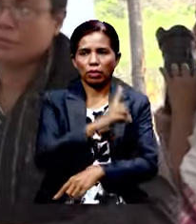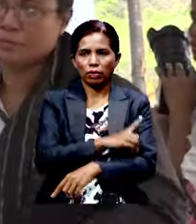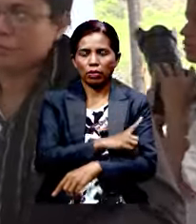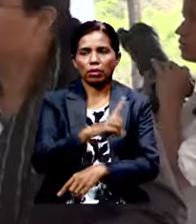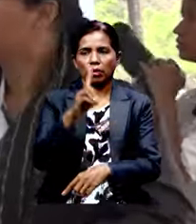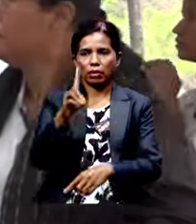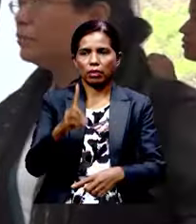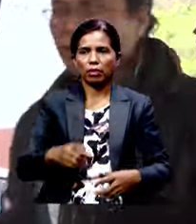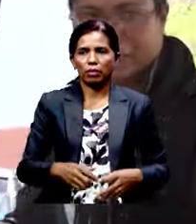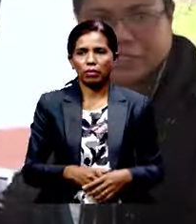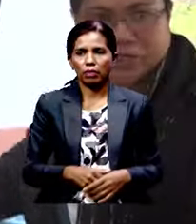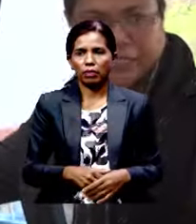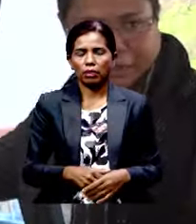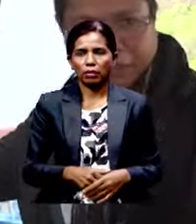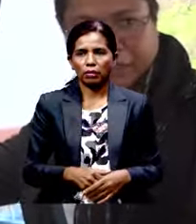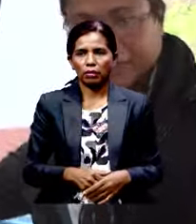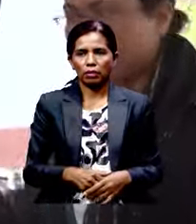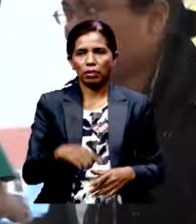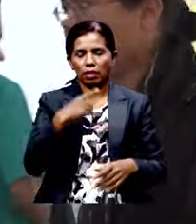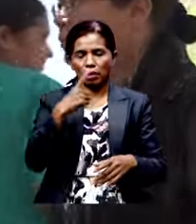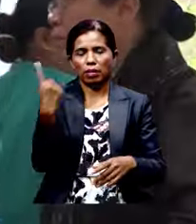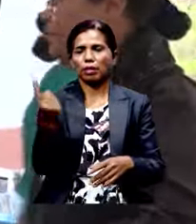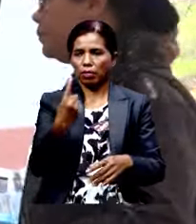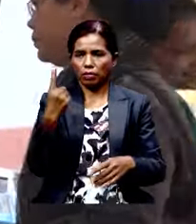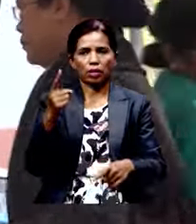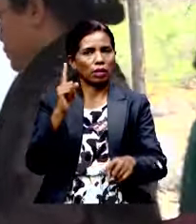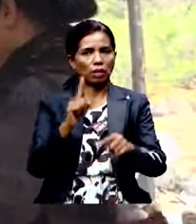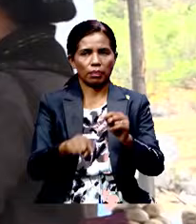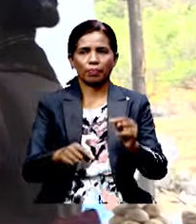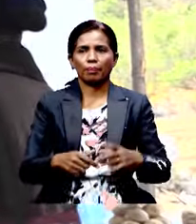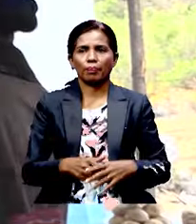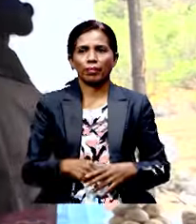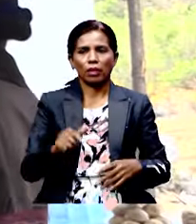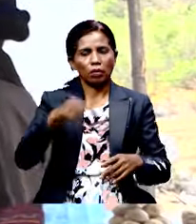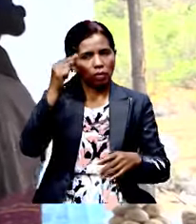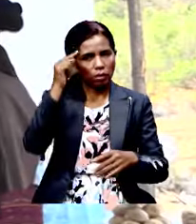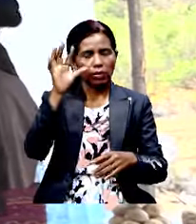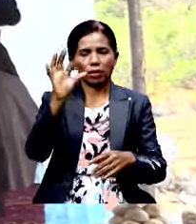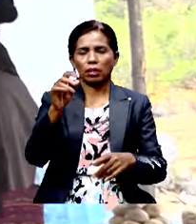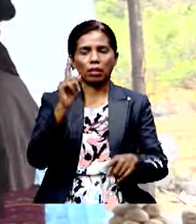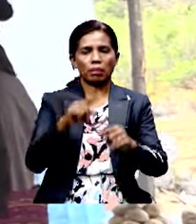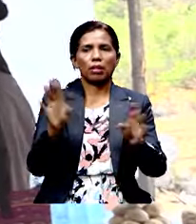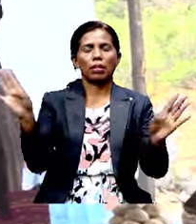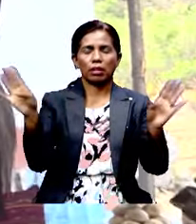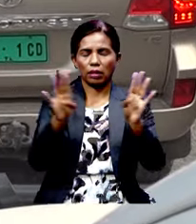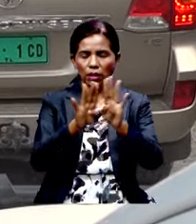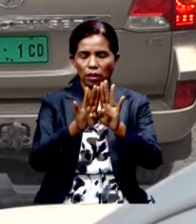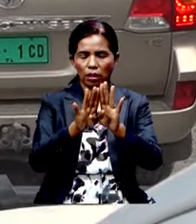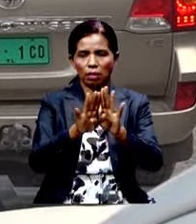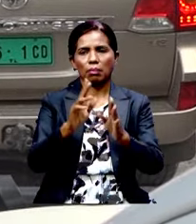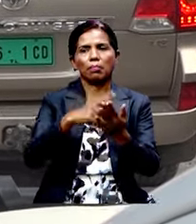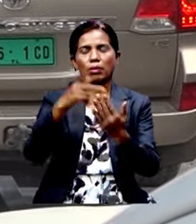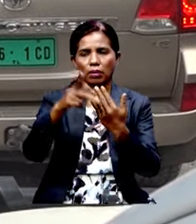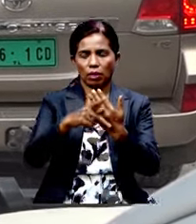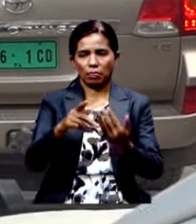por trabalhador sira neve idane recomenda na fatin labele governo badala sia labele takala programa pemopa posto